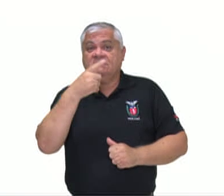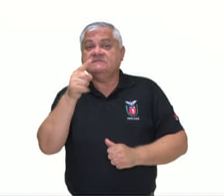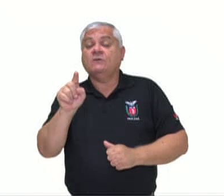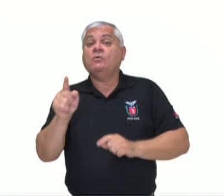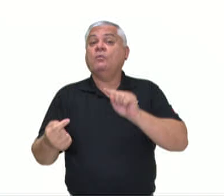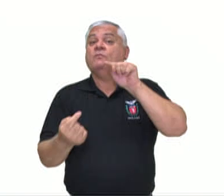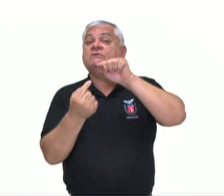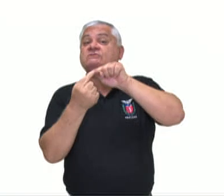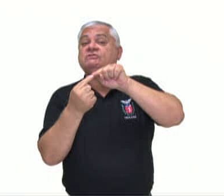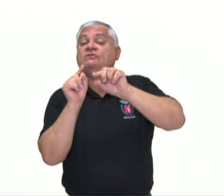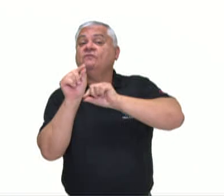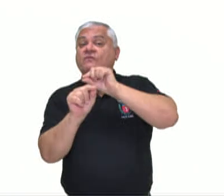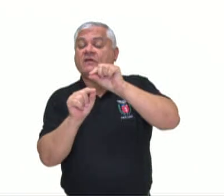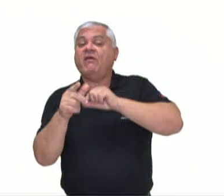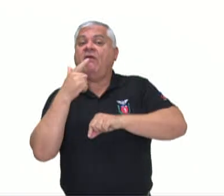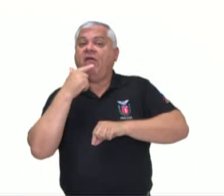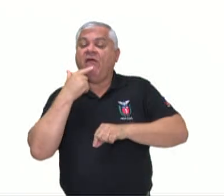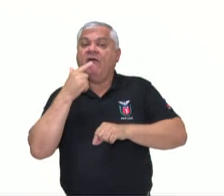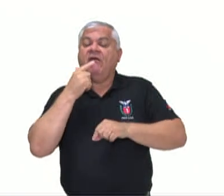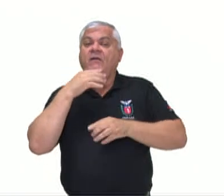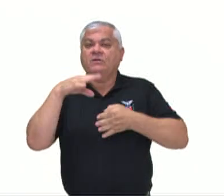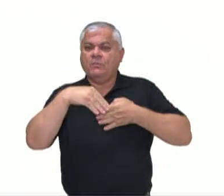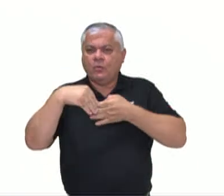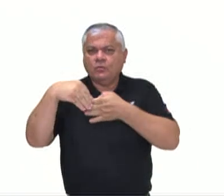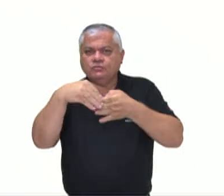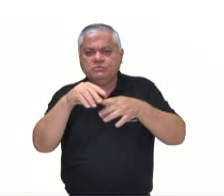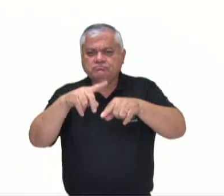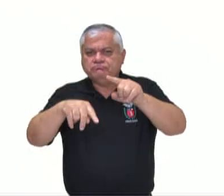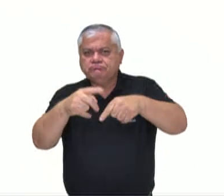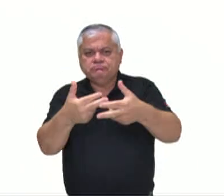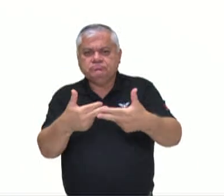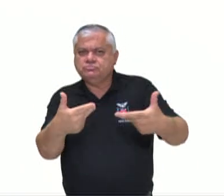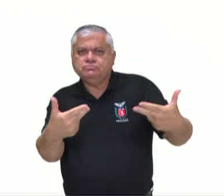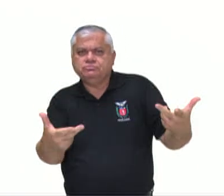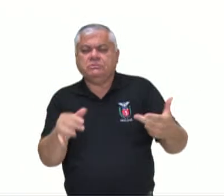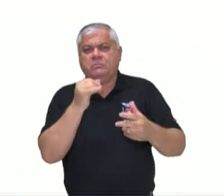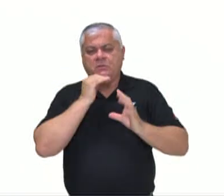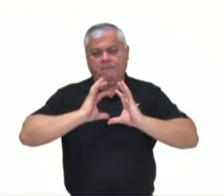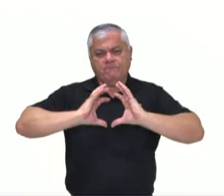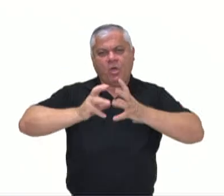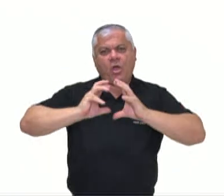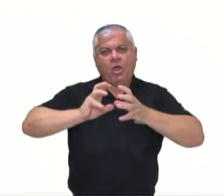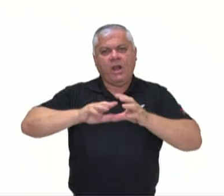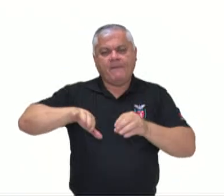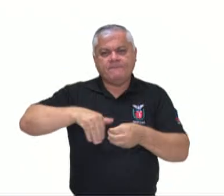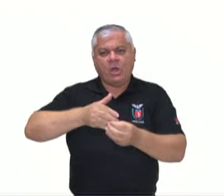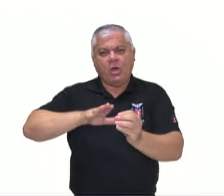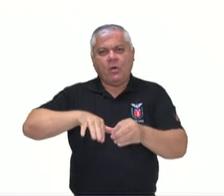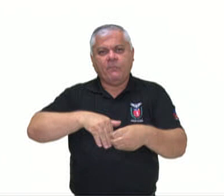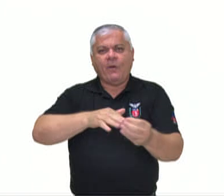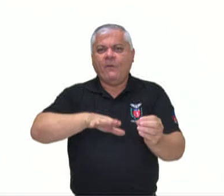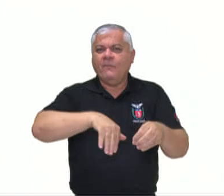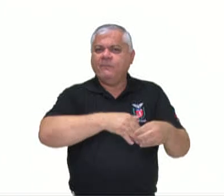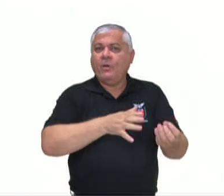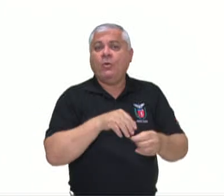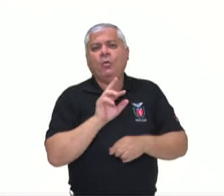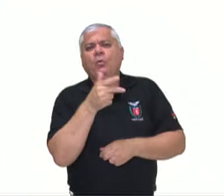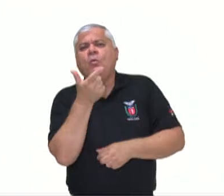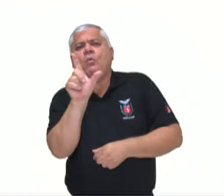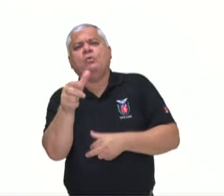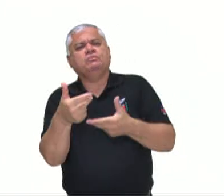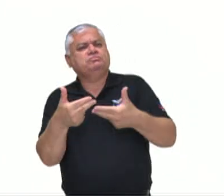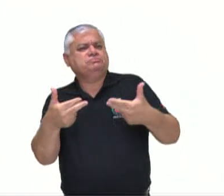básico, que é conduzir um objeto como uma bola, mas pode ser um objeto diferente